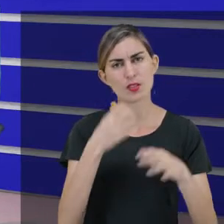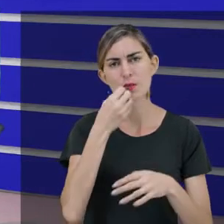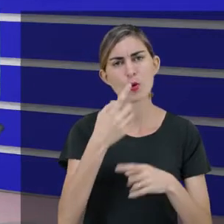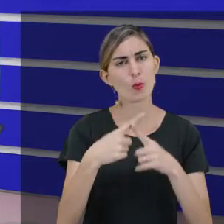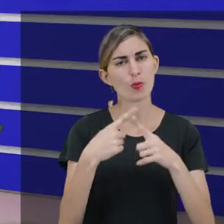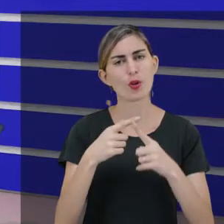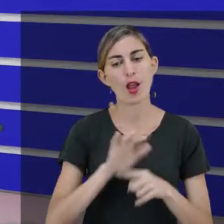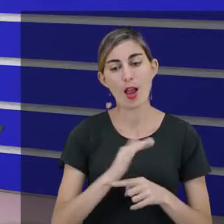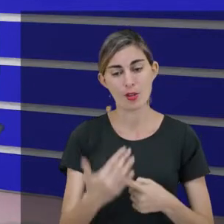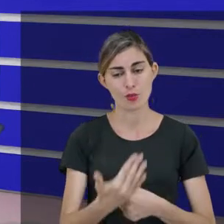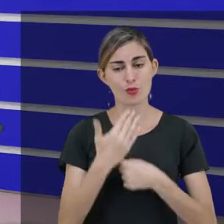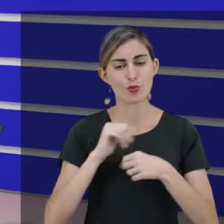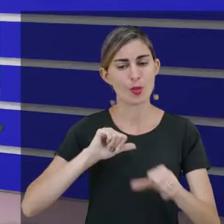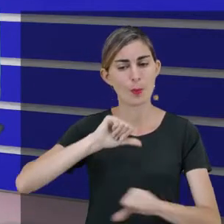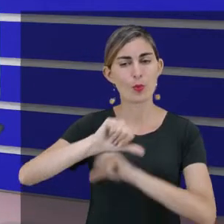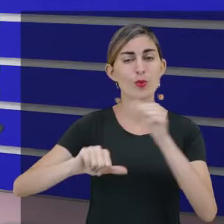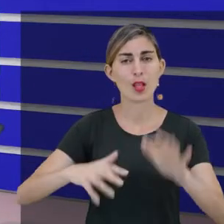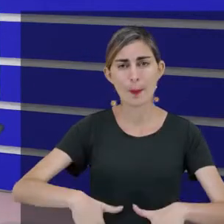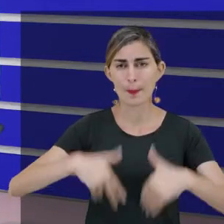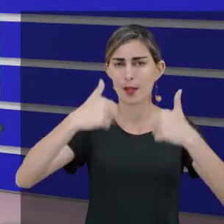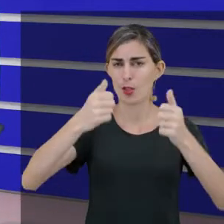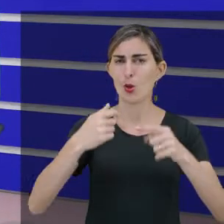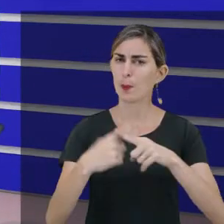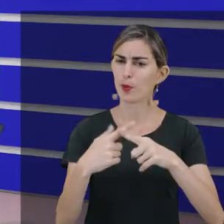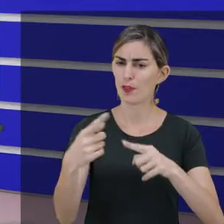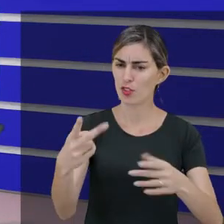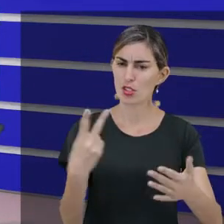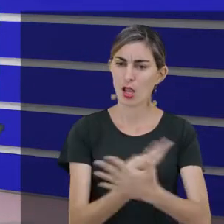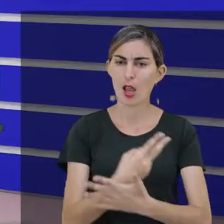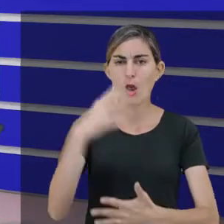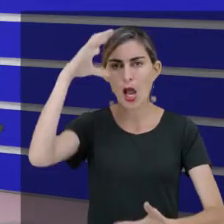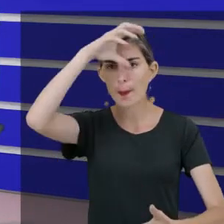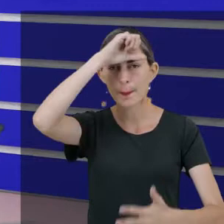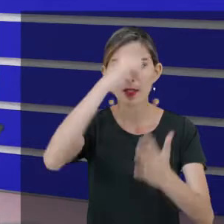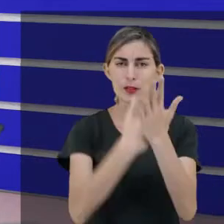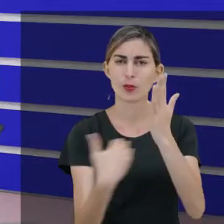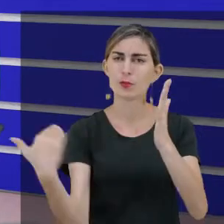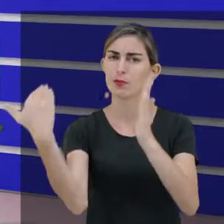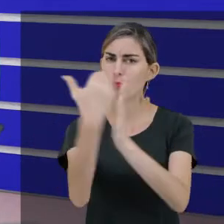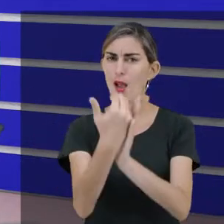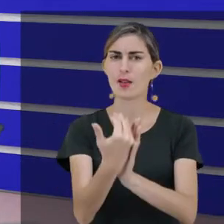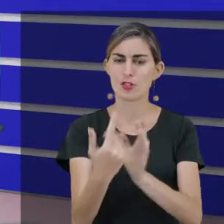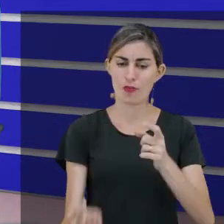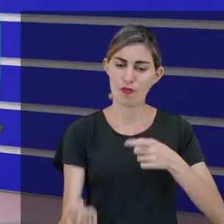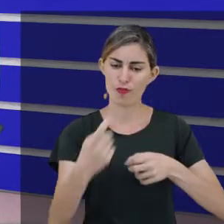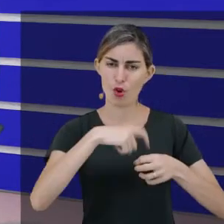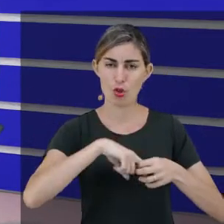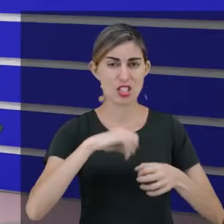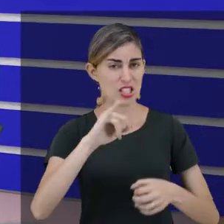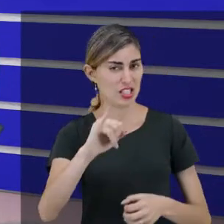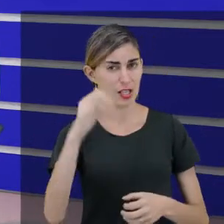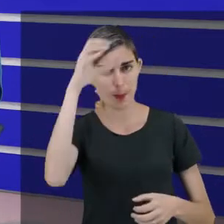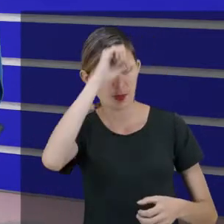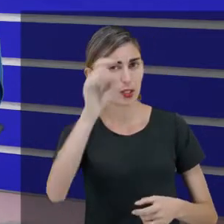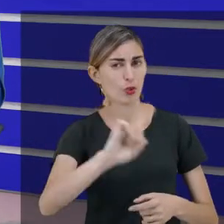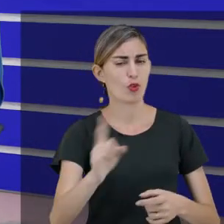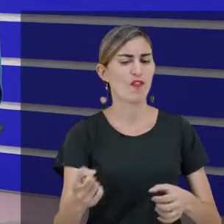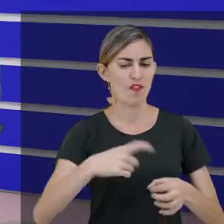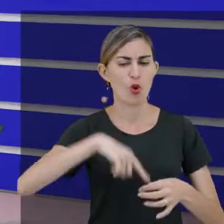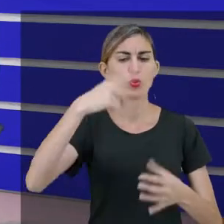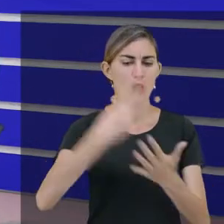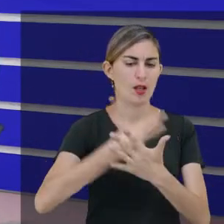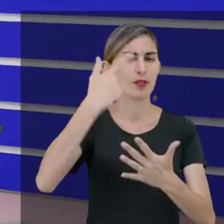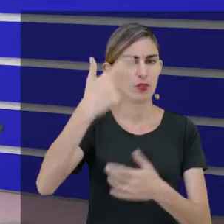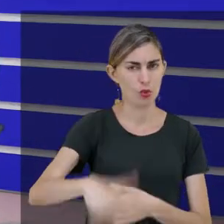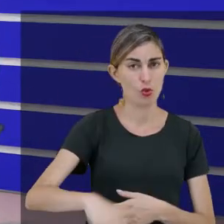errou, e quando você erra, você não aprende mais, dificilmente, quando a gente erra, a gente volta a repetir o erro. Mesmo assim, na empresa. Como a gente